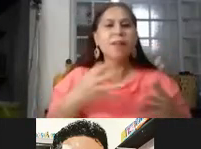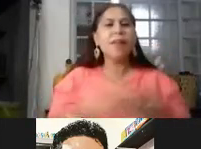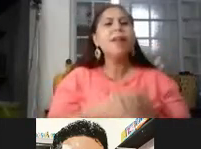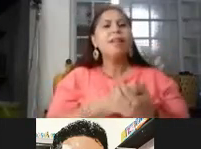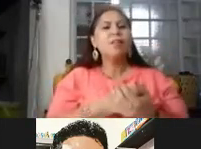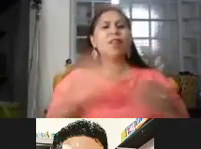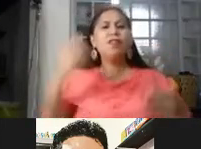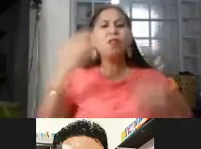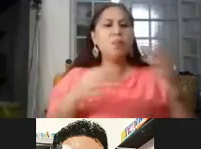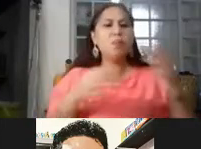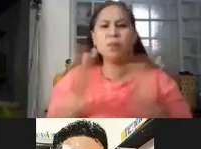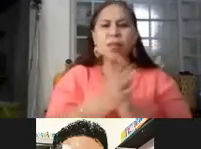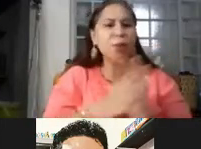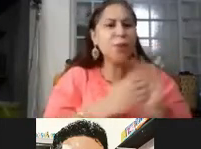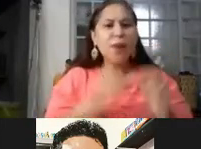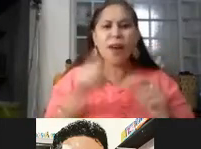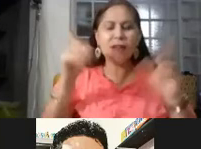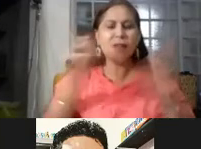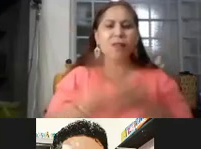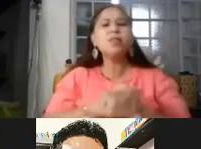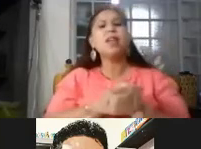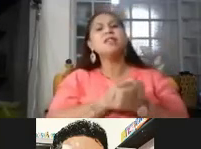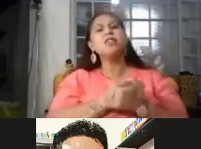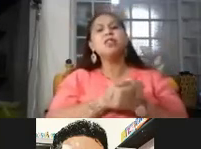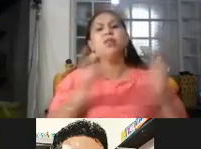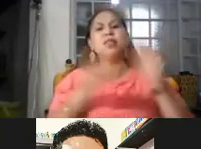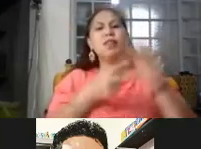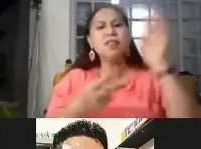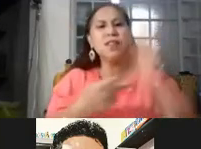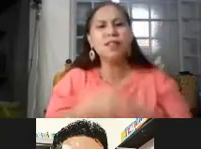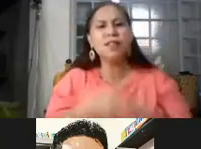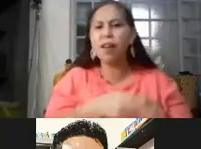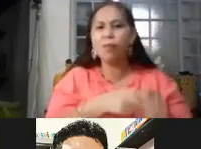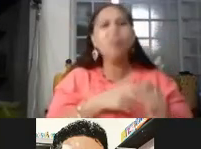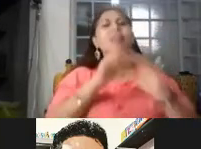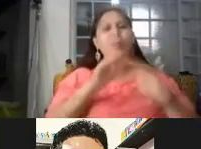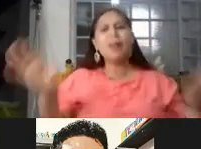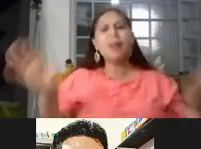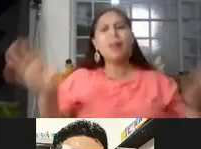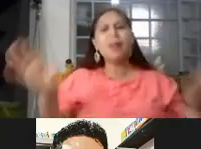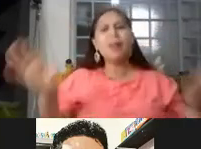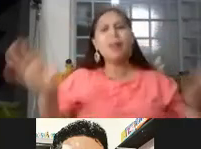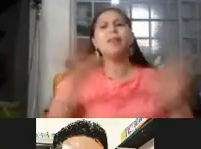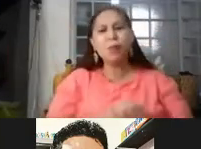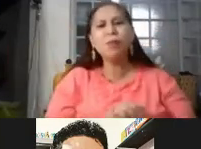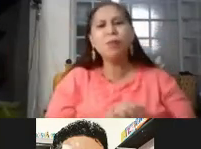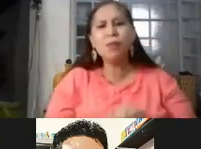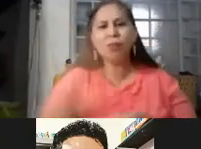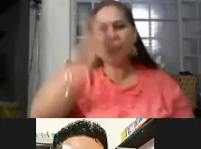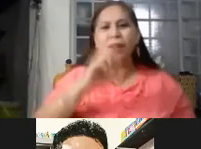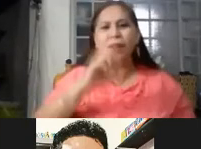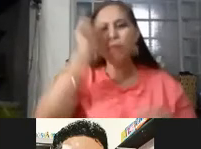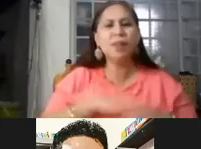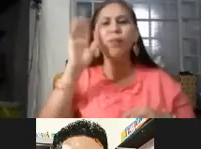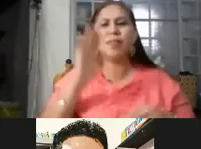né? Então, quando a gente fala com você, poxa, é muito caro. Aí, quando você assiste 2 aulas, você diz, não, tá barato, é muita coisa. Tô aprendendo